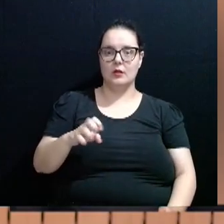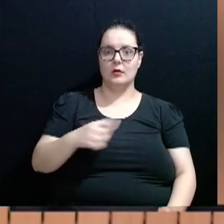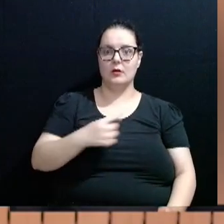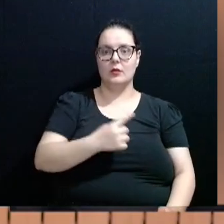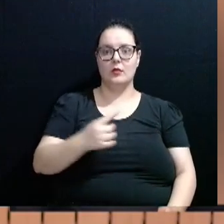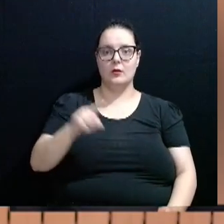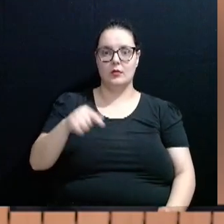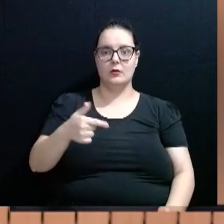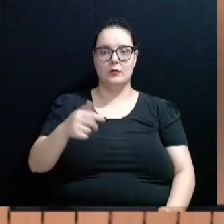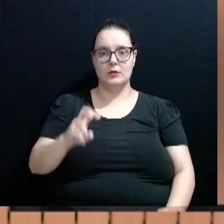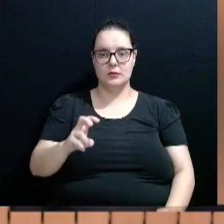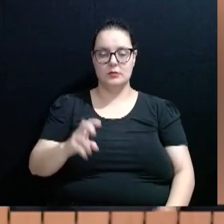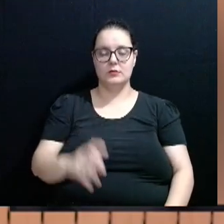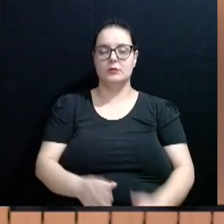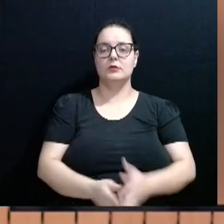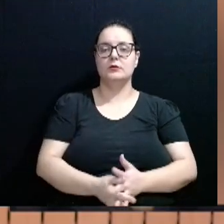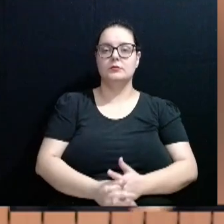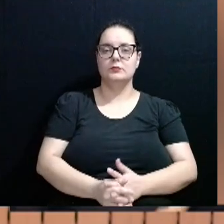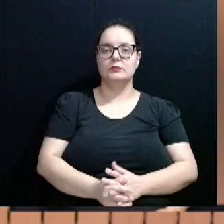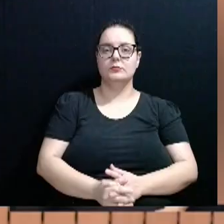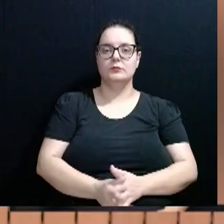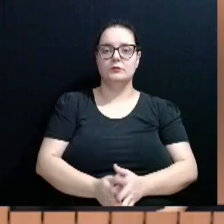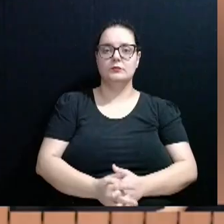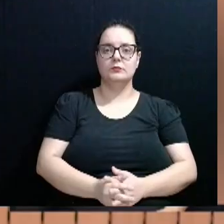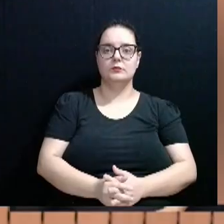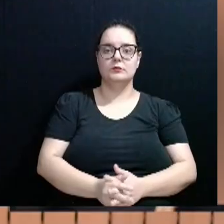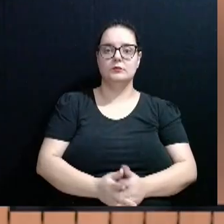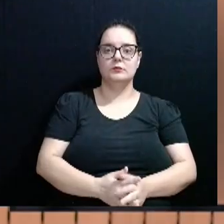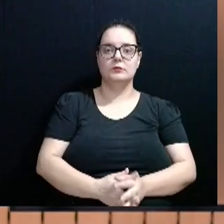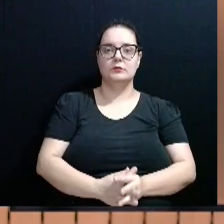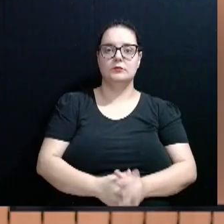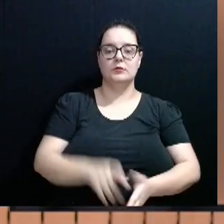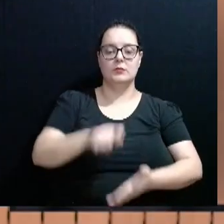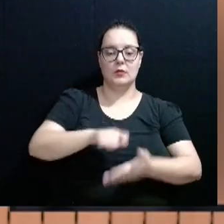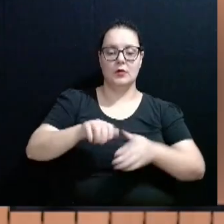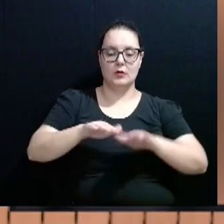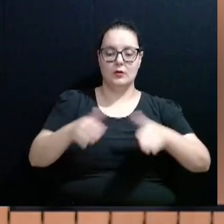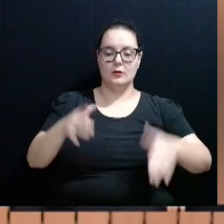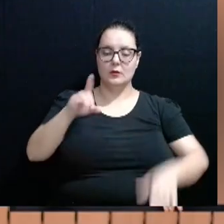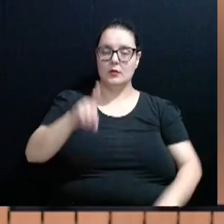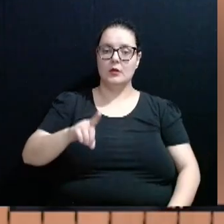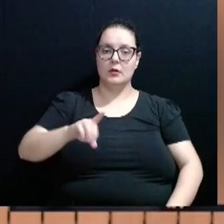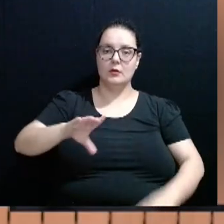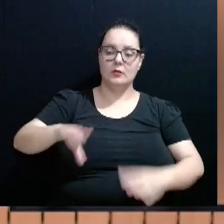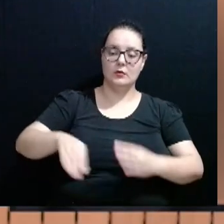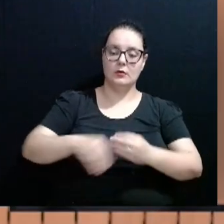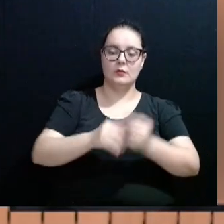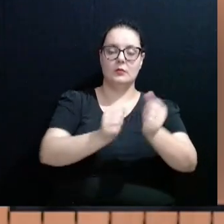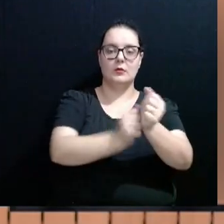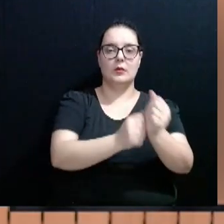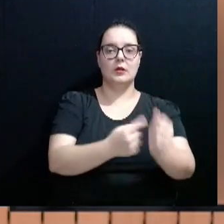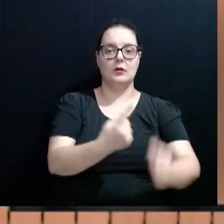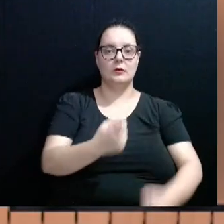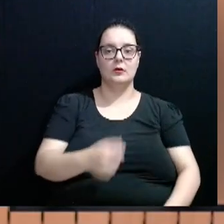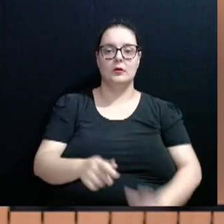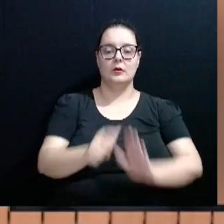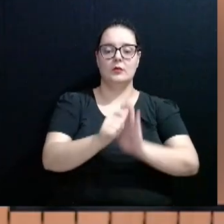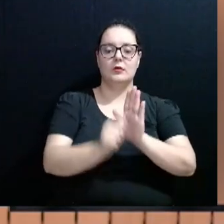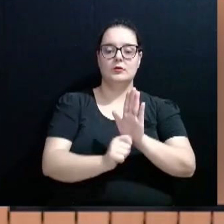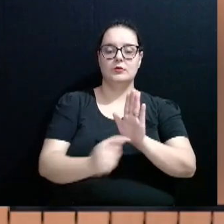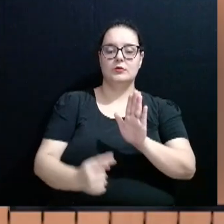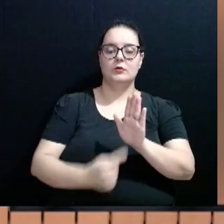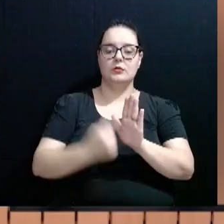processo 243912, de autoria da mesa, que acresce o parágrafo único ao artigo 1º da